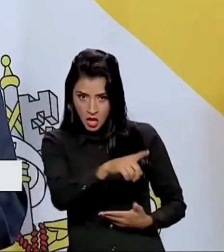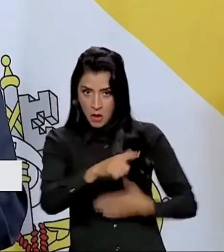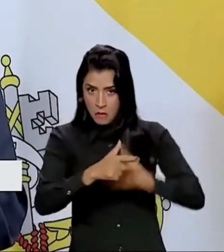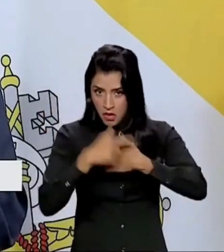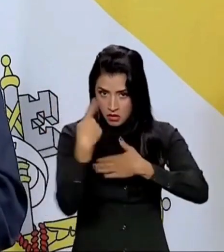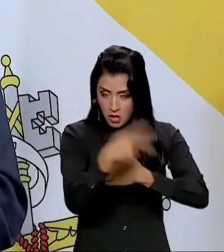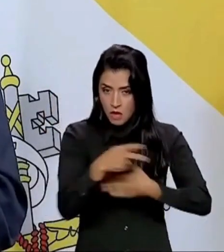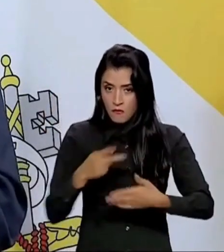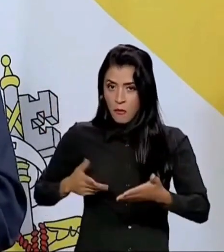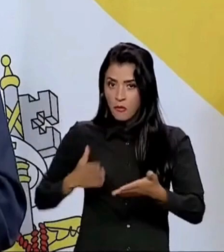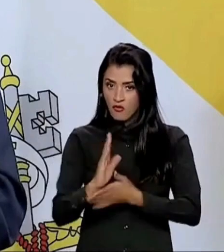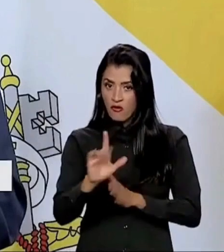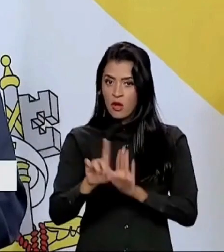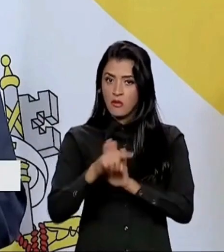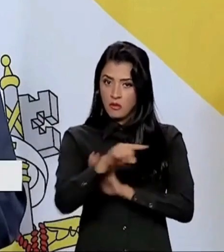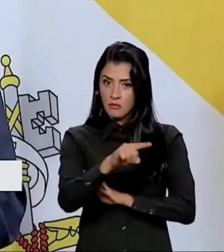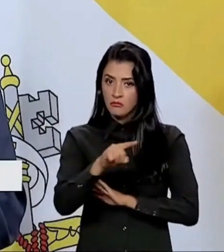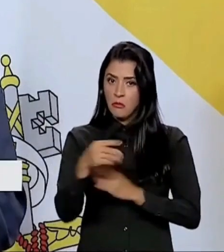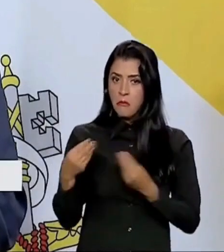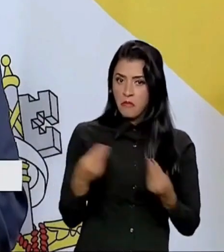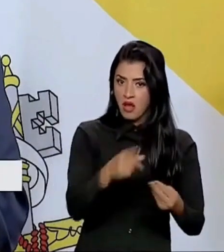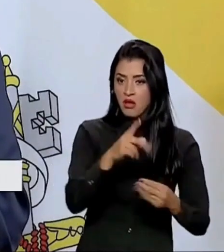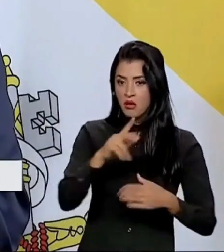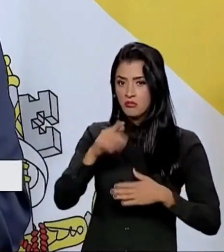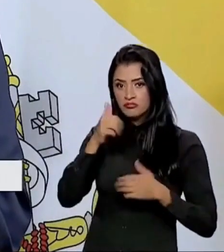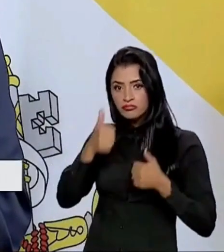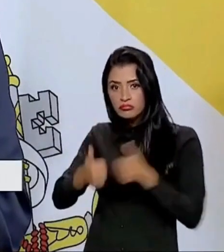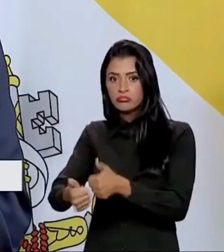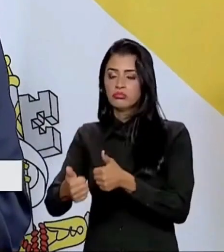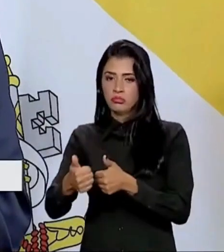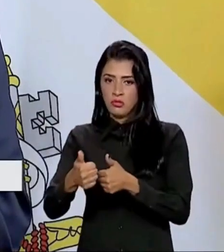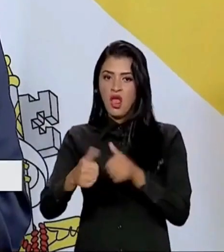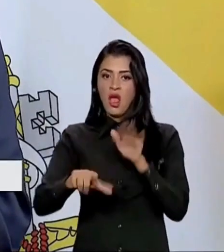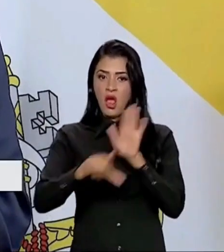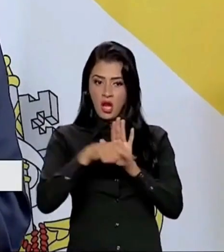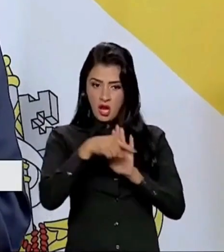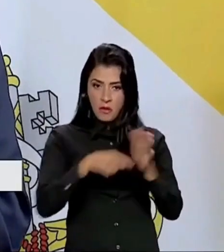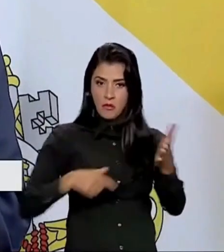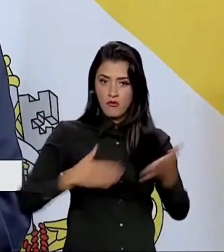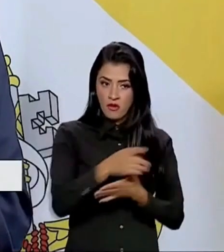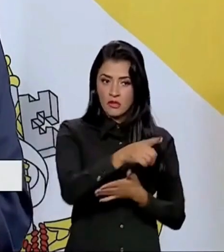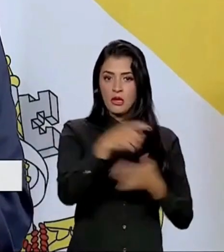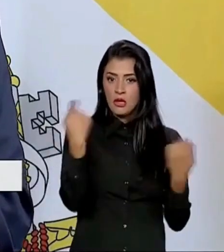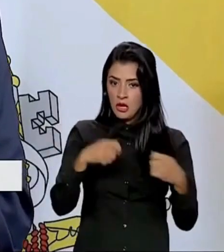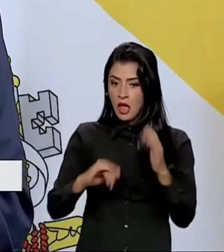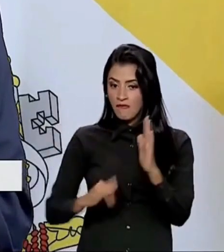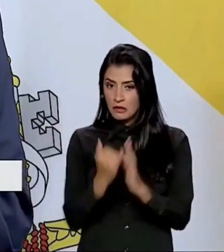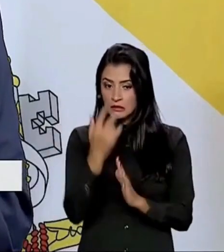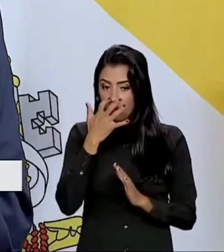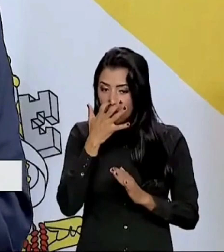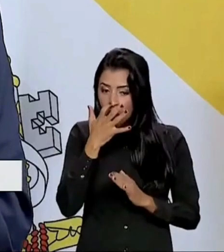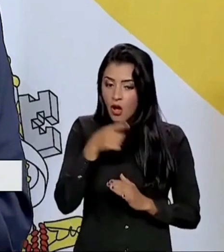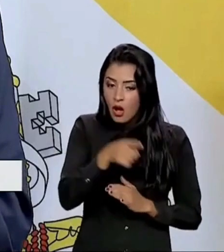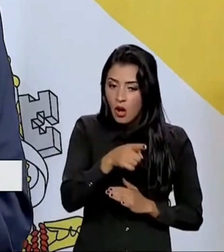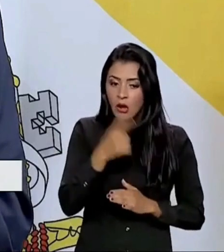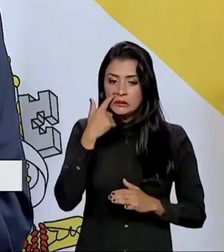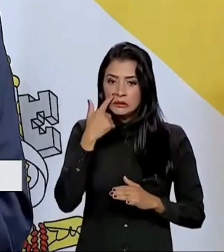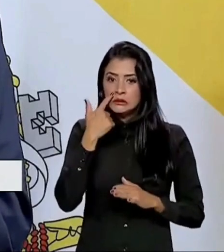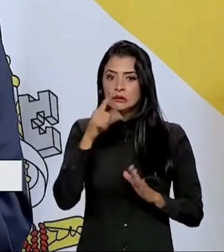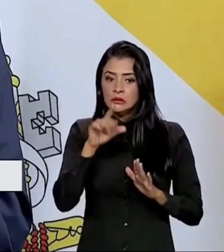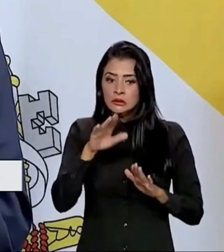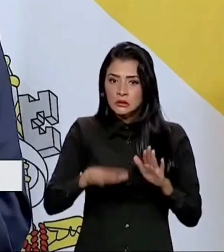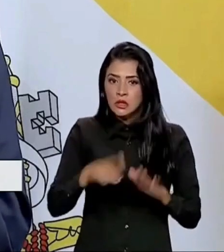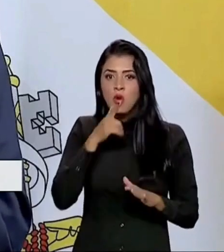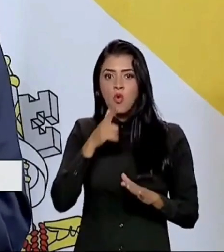a lei aprovada para ele cumprir. Na lei que está aprovada, ele tem que cuidar da inflação, tem que cuidar